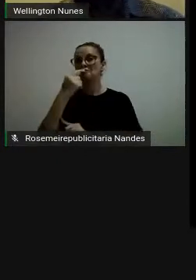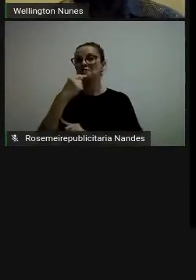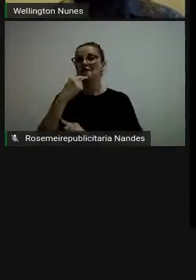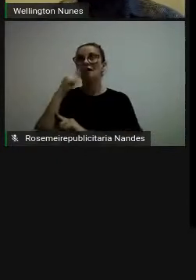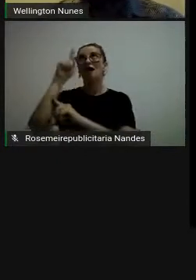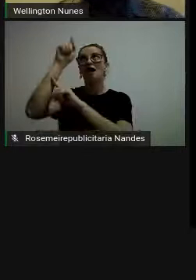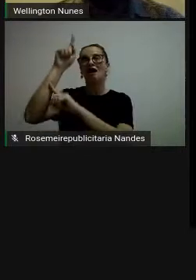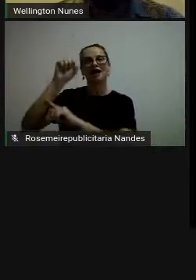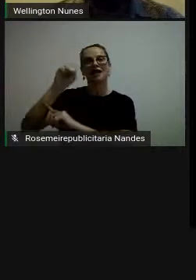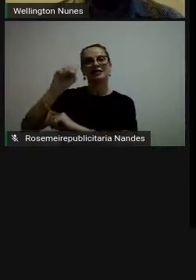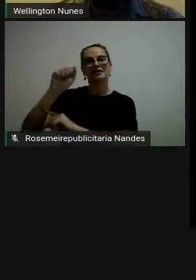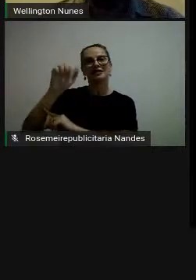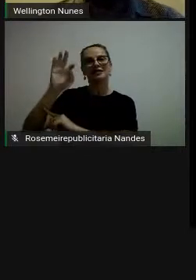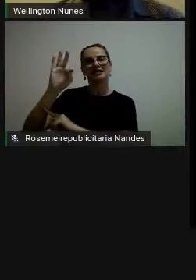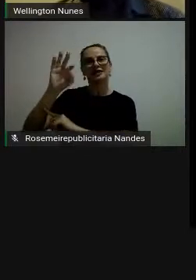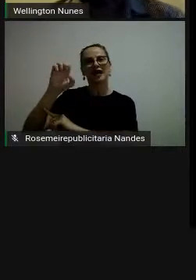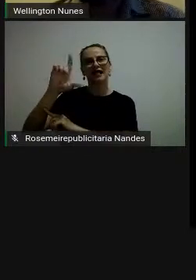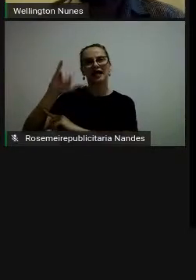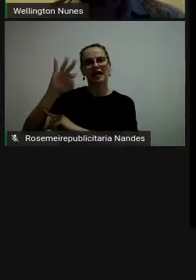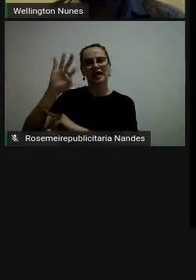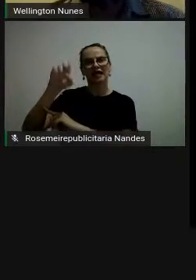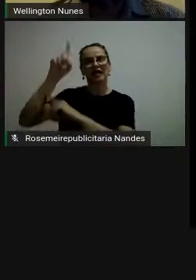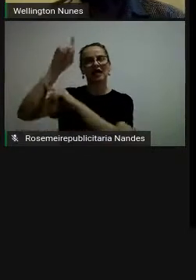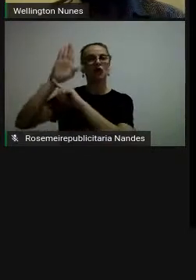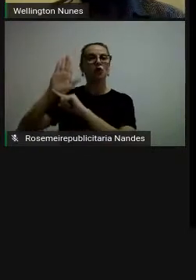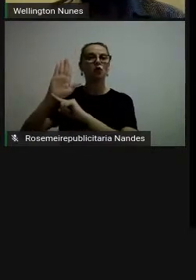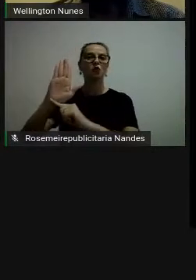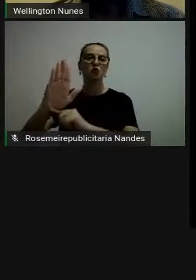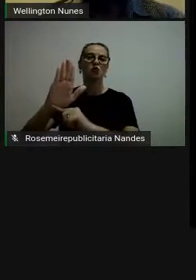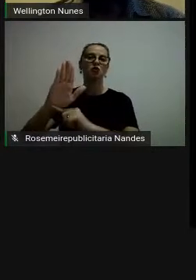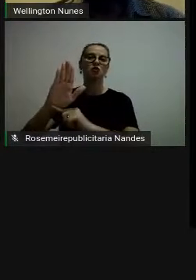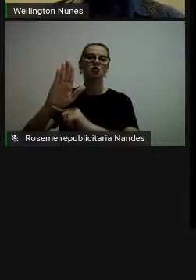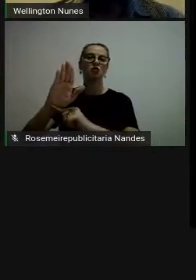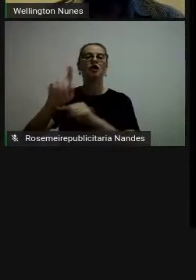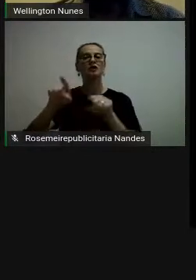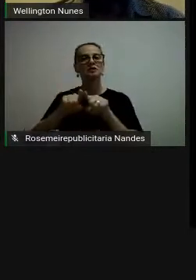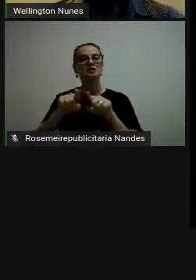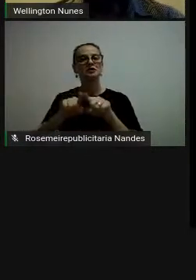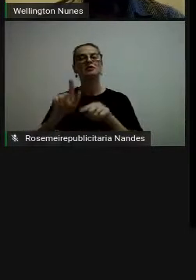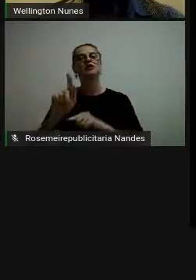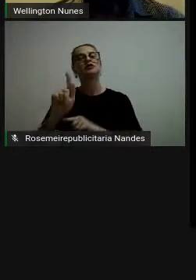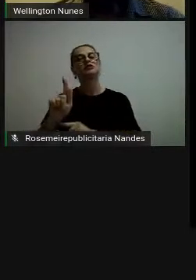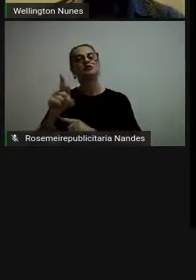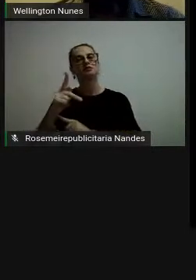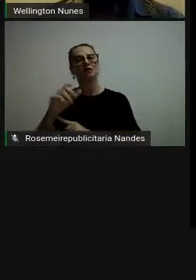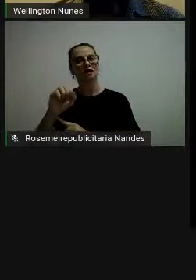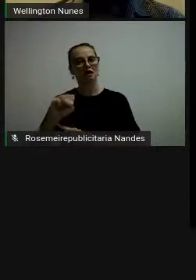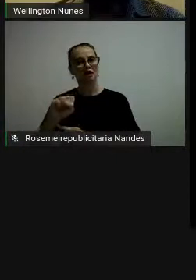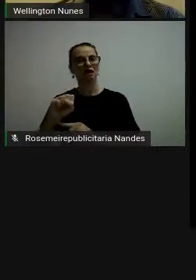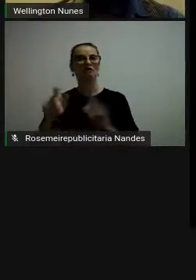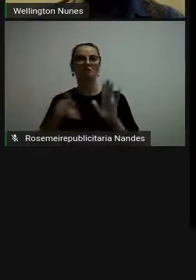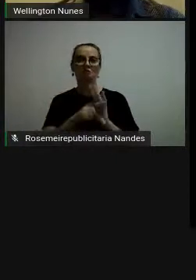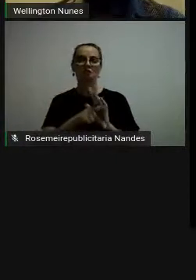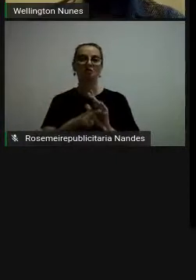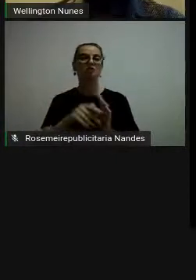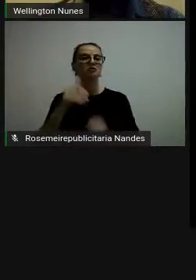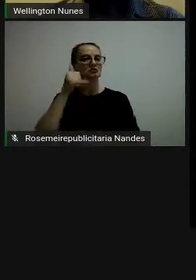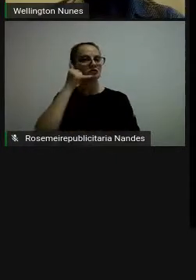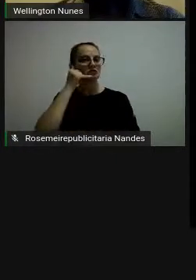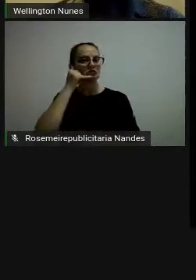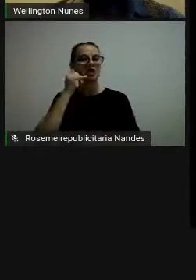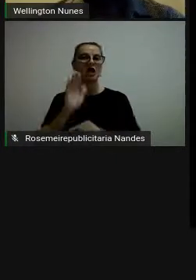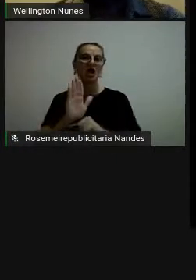desmatamento, queimadas. O GPS do seu celular também é uma forma de acesso a essa